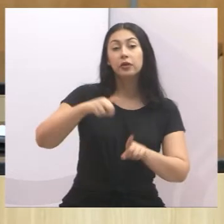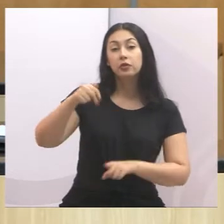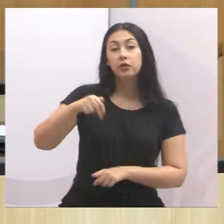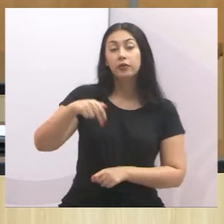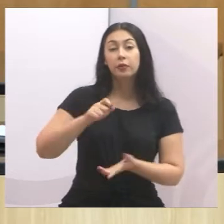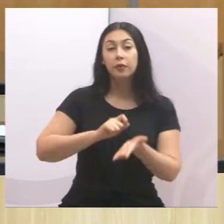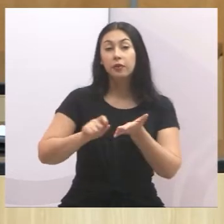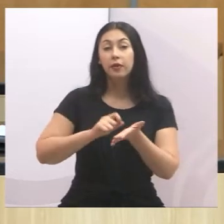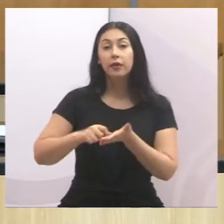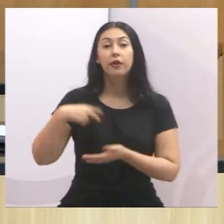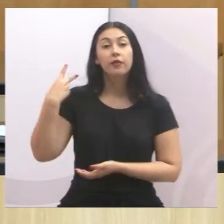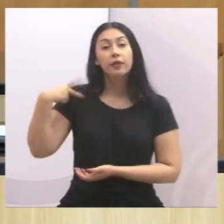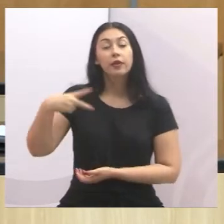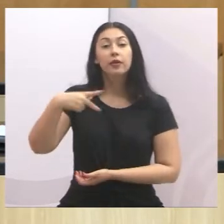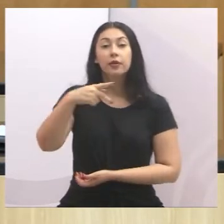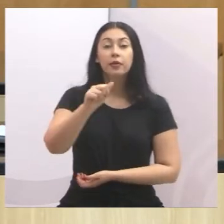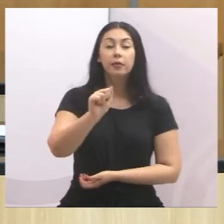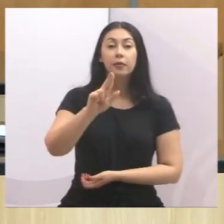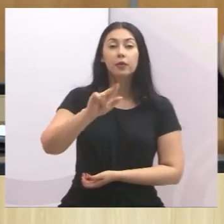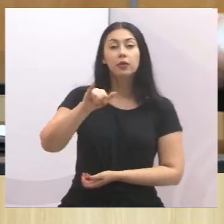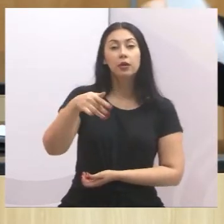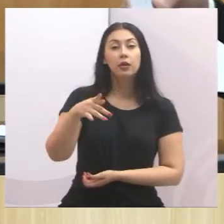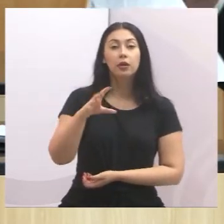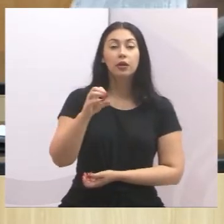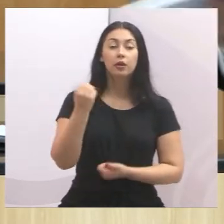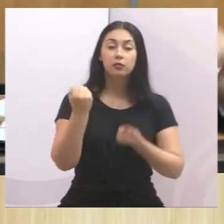2020, autoria, vereador Paulinho dos Condutores.